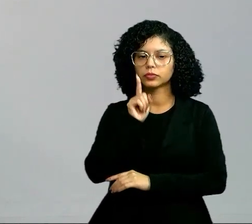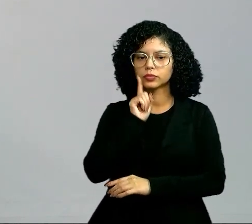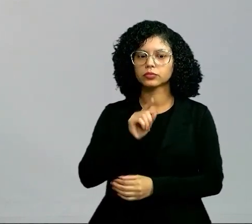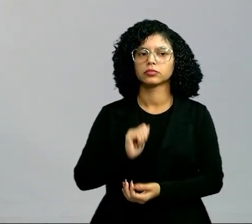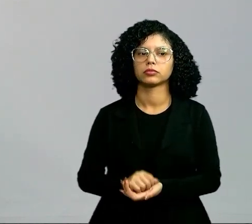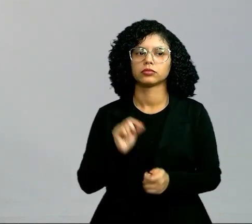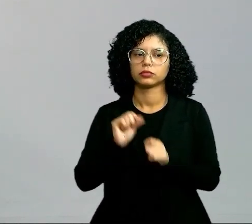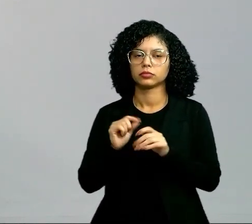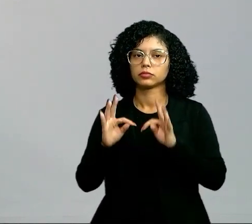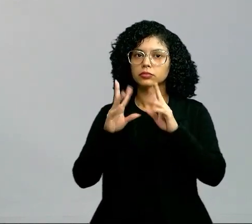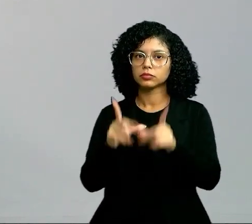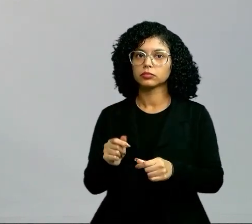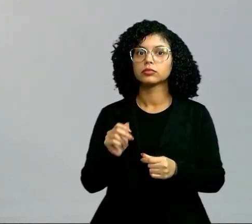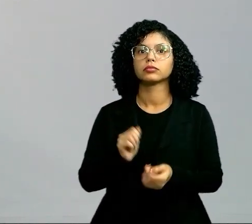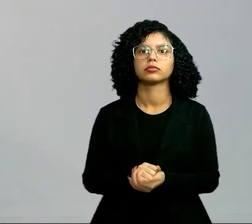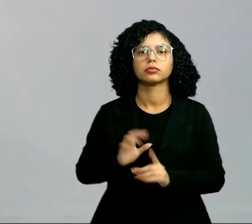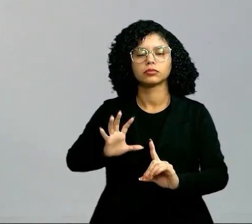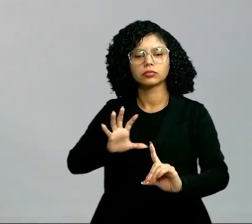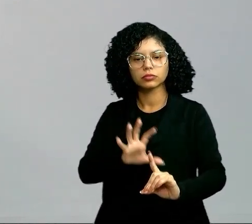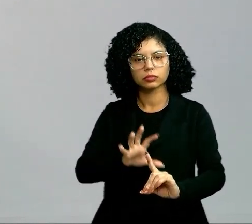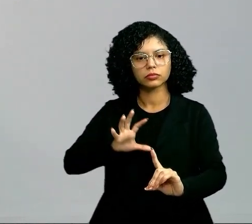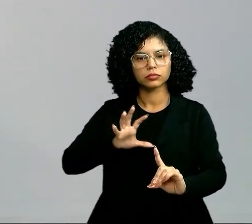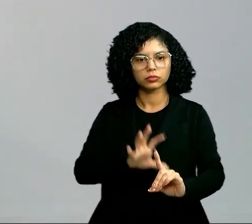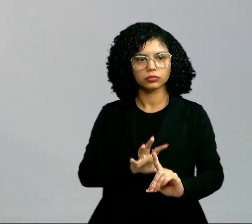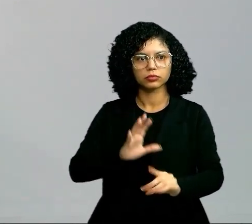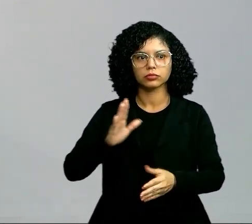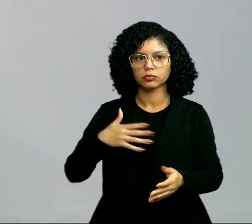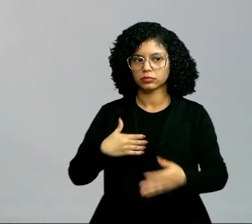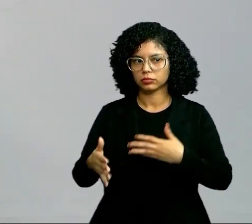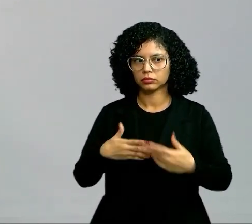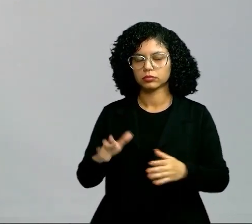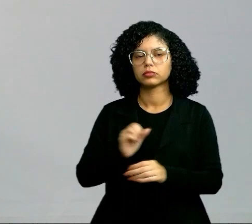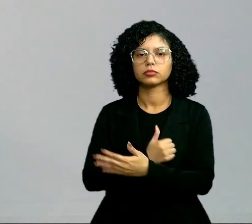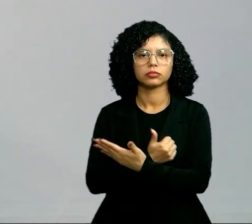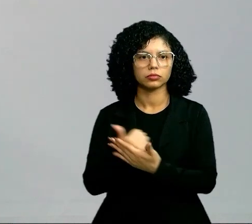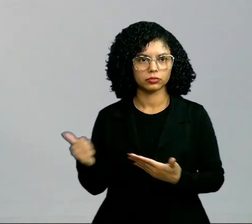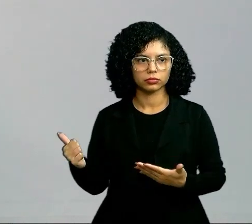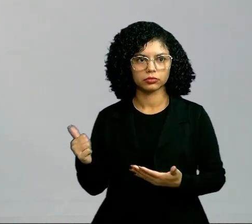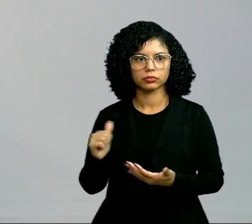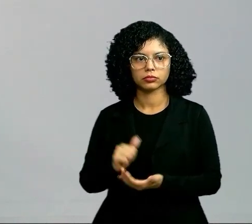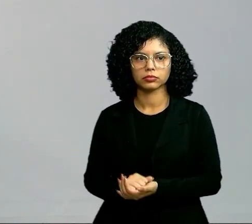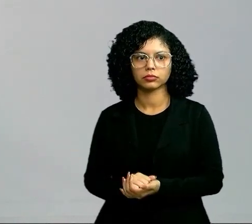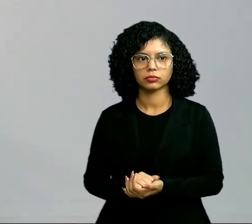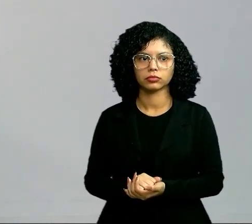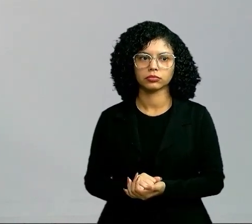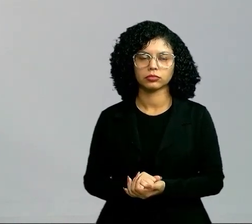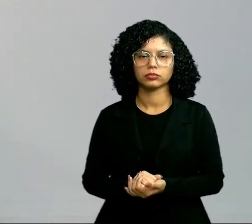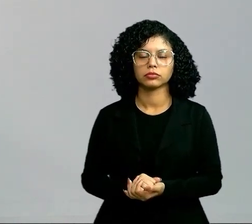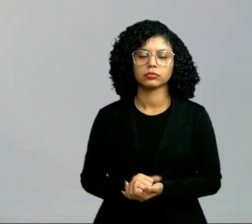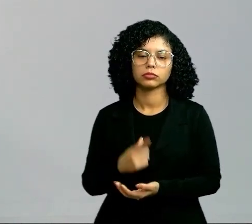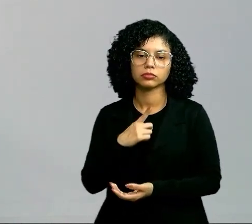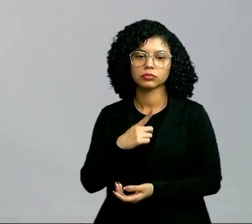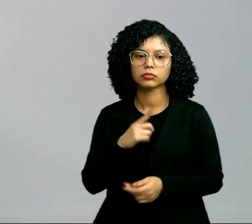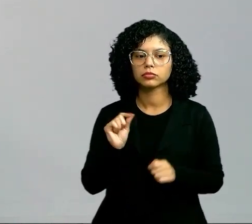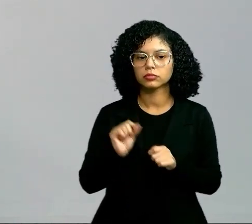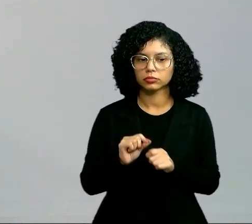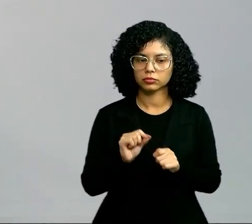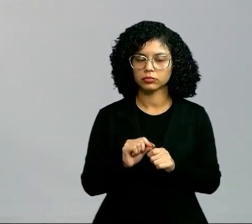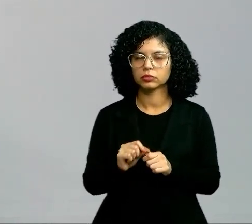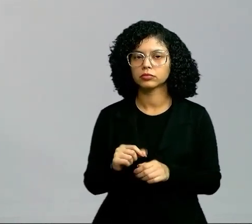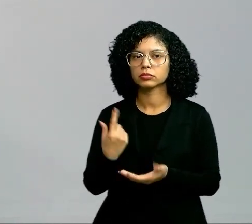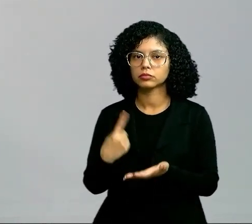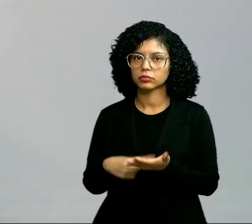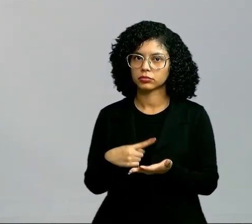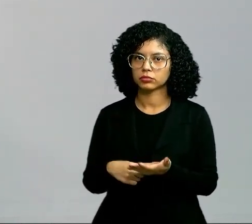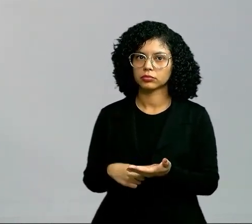Unidos, que fazia de tudo para reprimir quaisquer ações que fossem